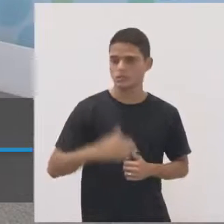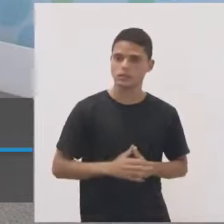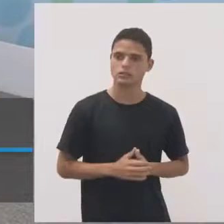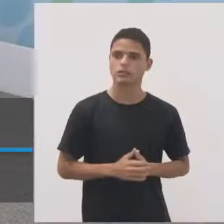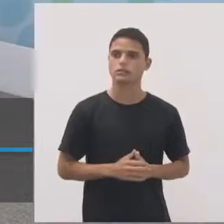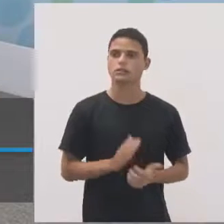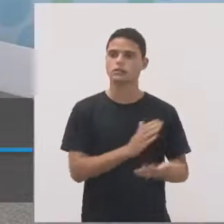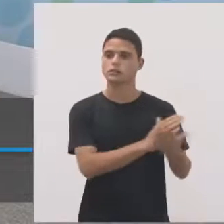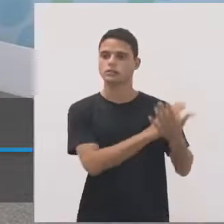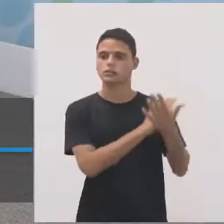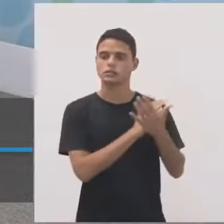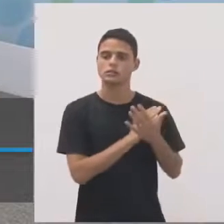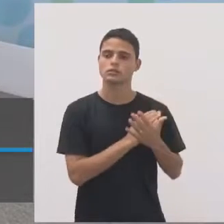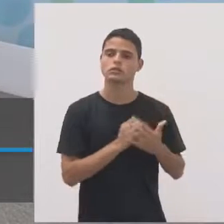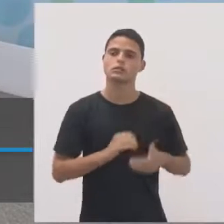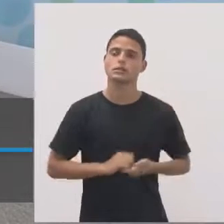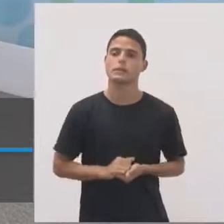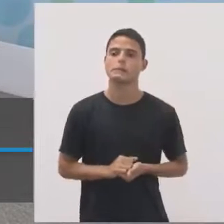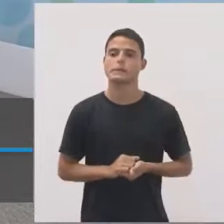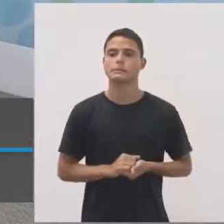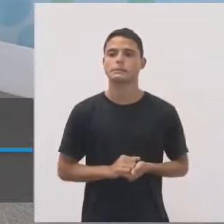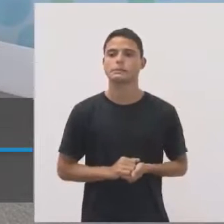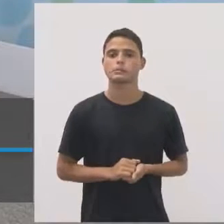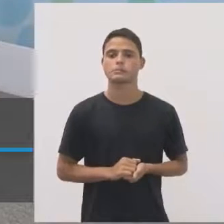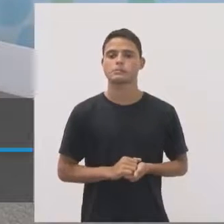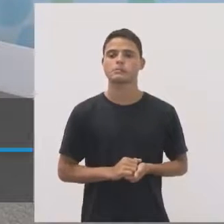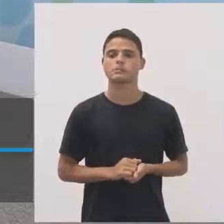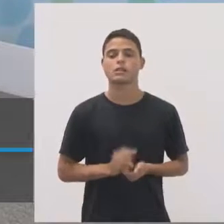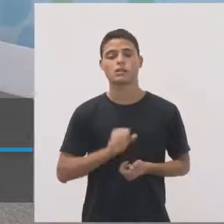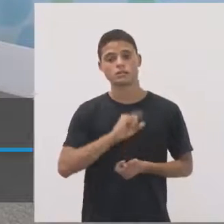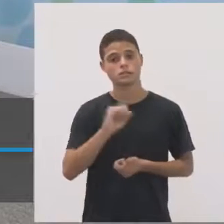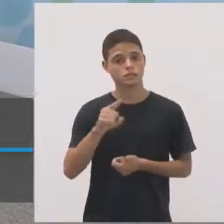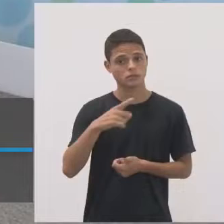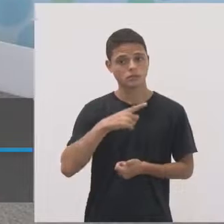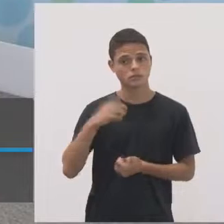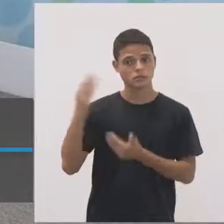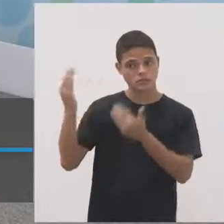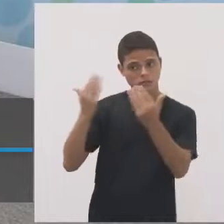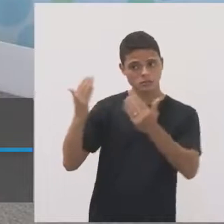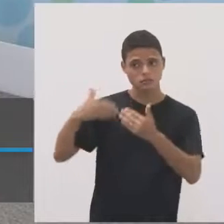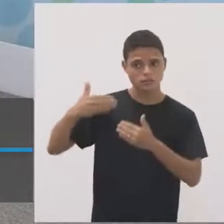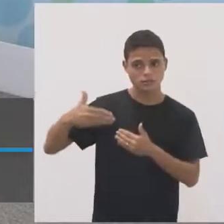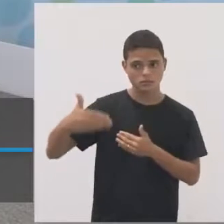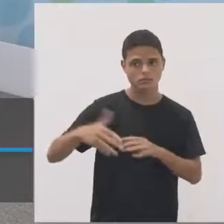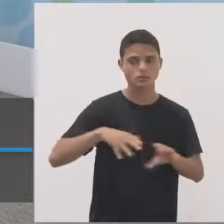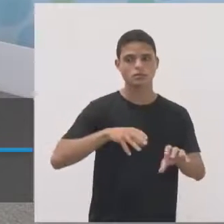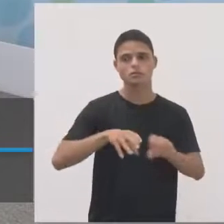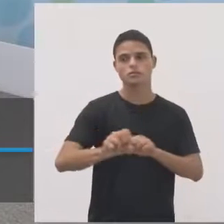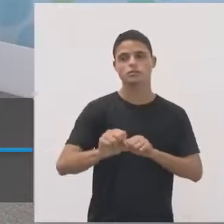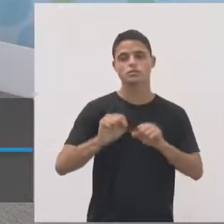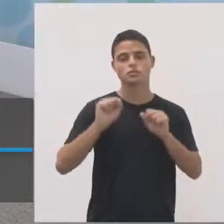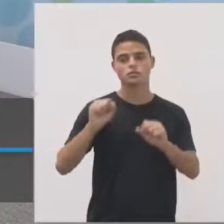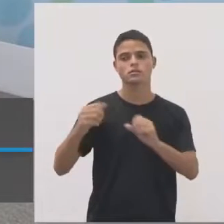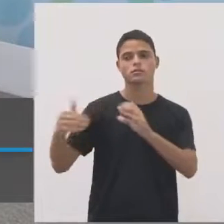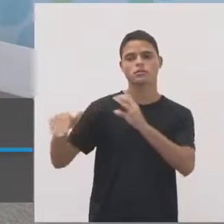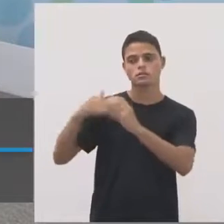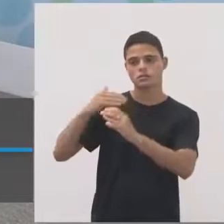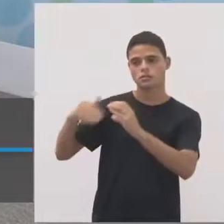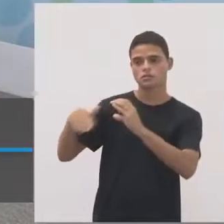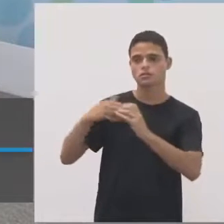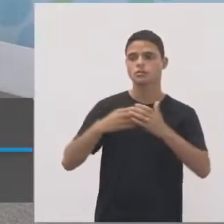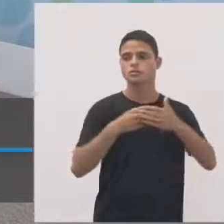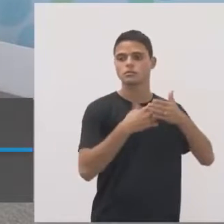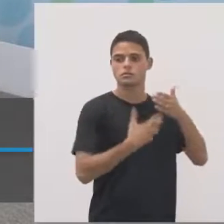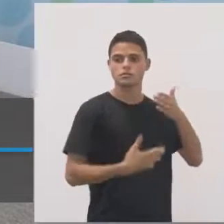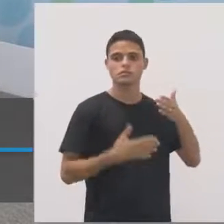ajudar bastante mesmo. Vai, né? Então, pessoal, quem tiver dúvida, no decorrer da formação, vocês podem mandar aqui no chat.